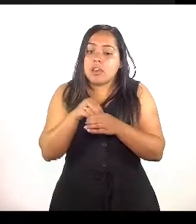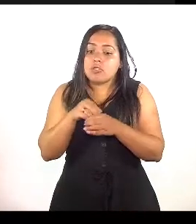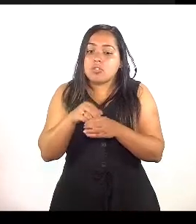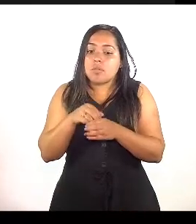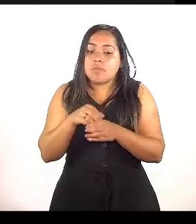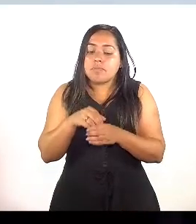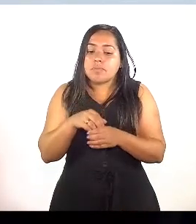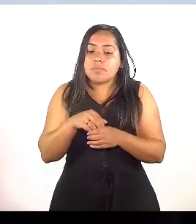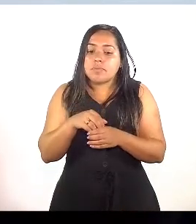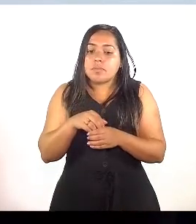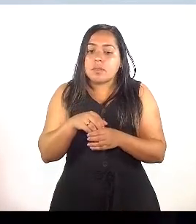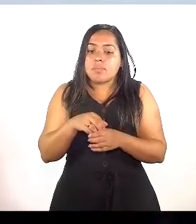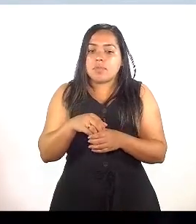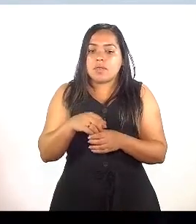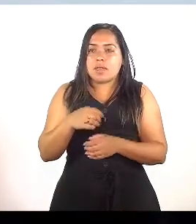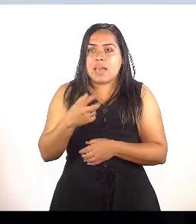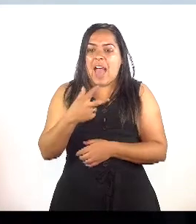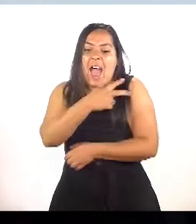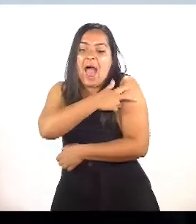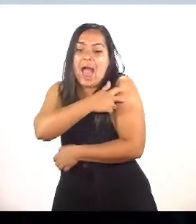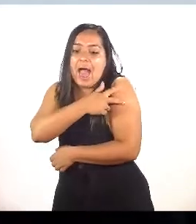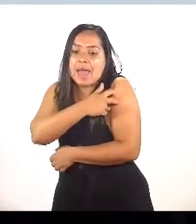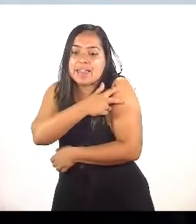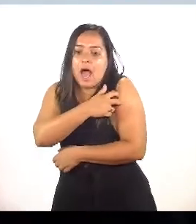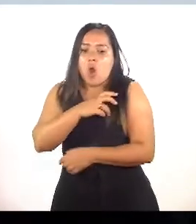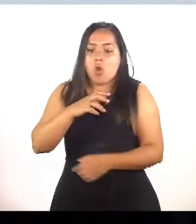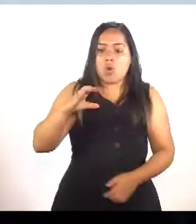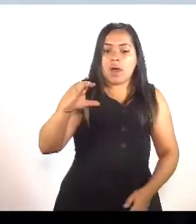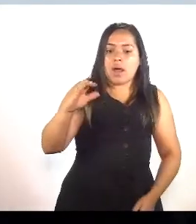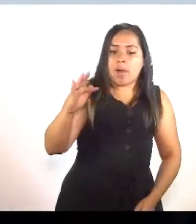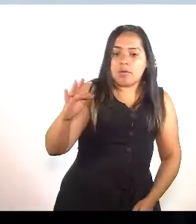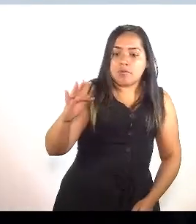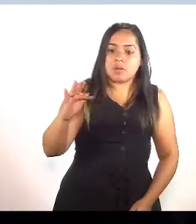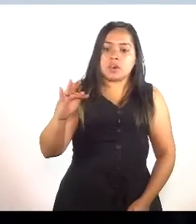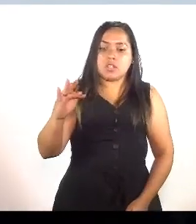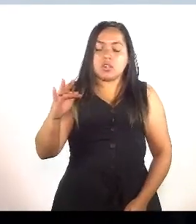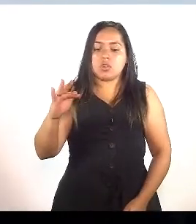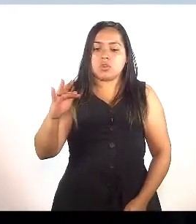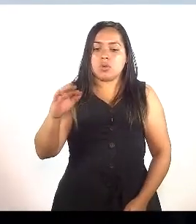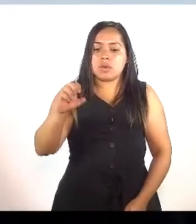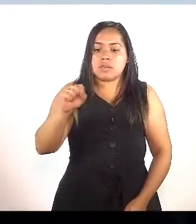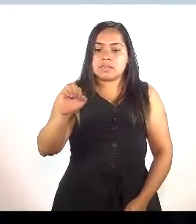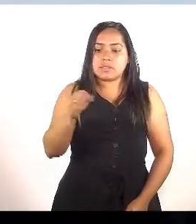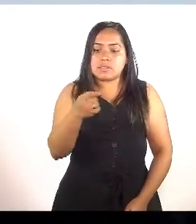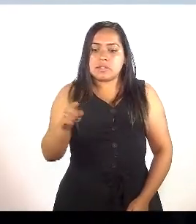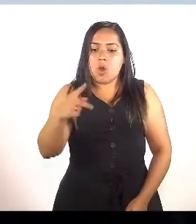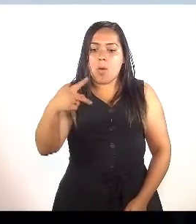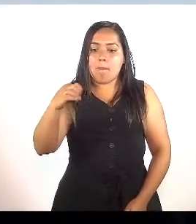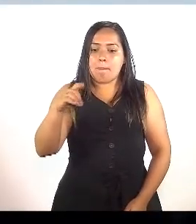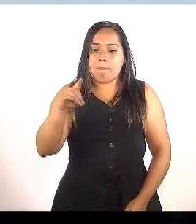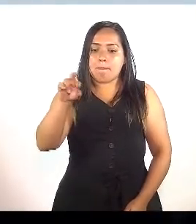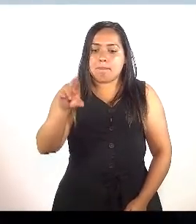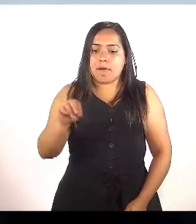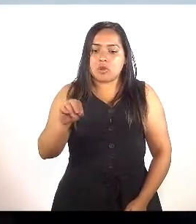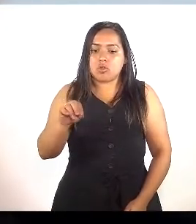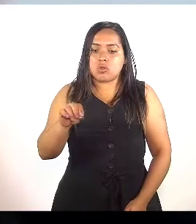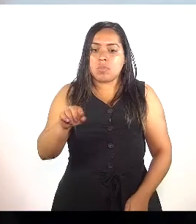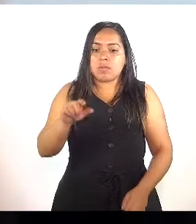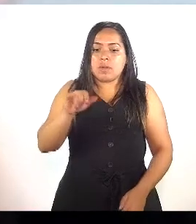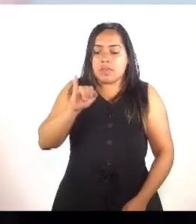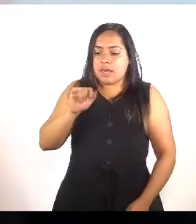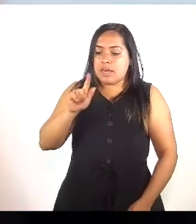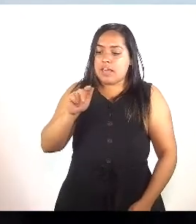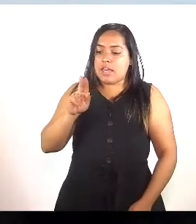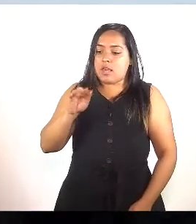Prolagos é Arraial do Cabo, Cabo Frio, São Pedro da Aldeia, Iguaba